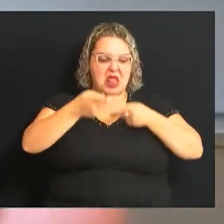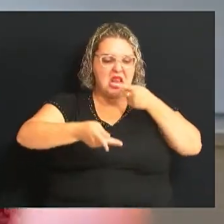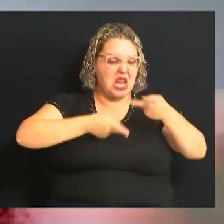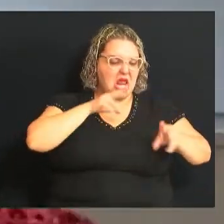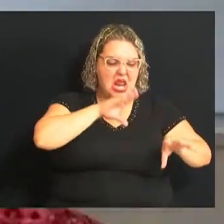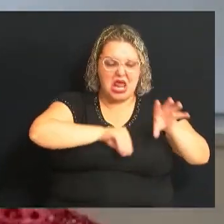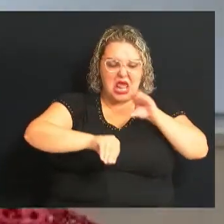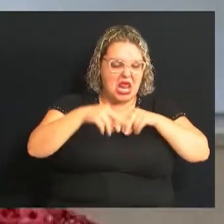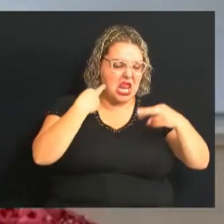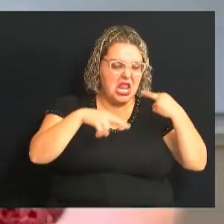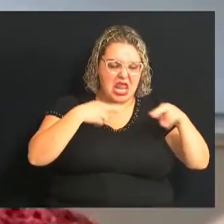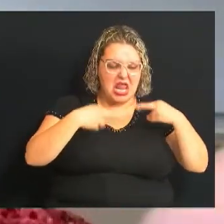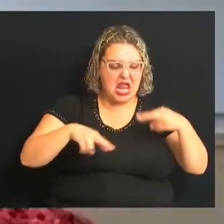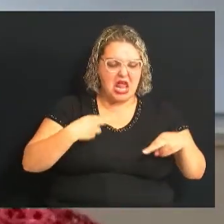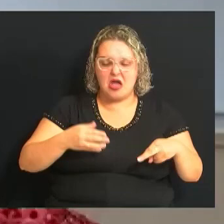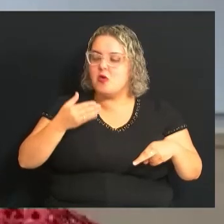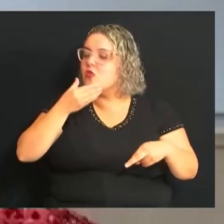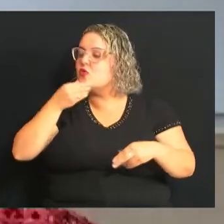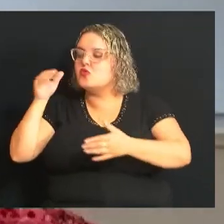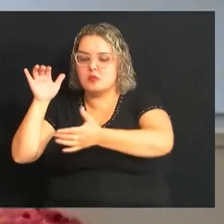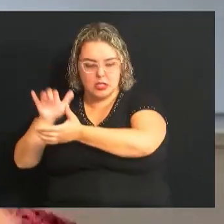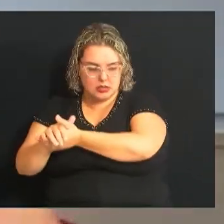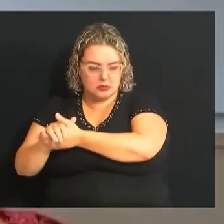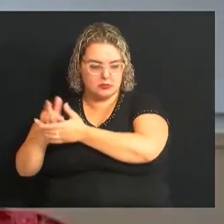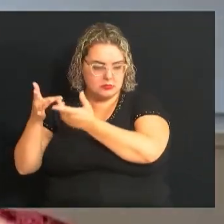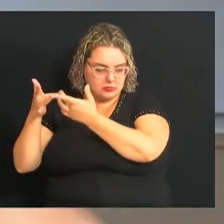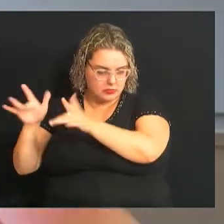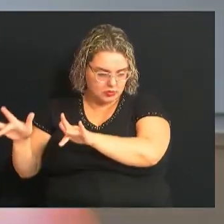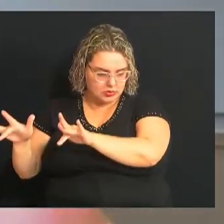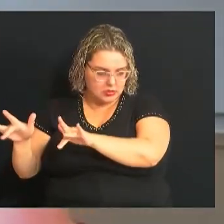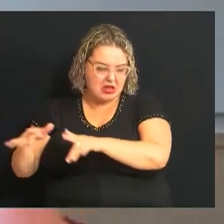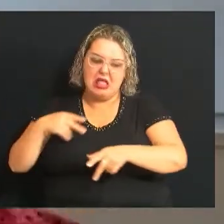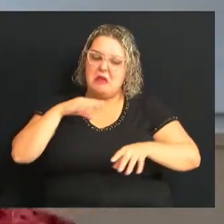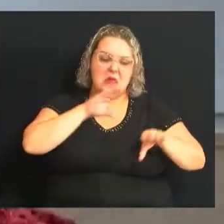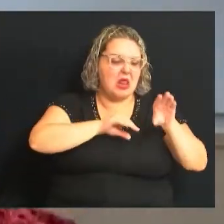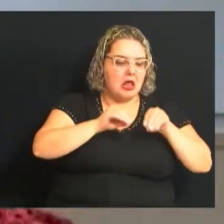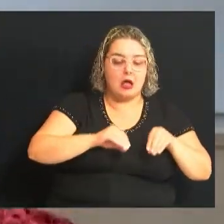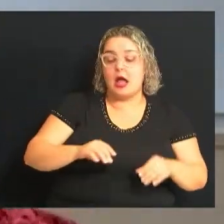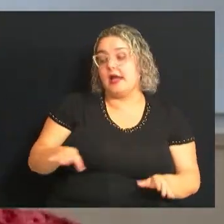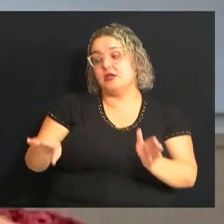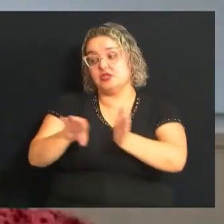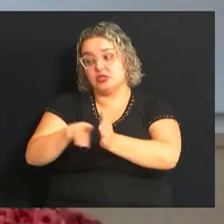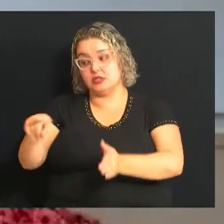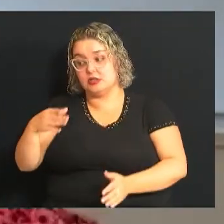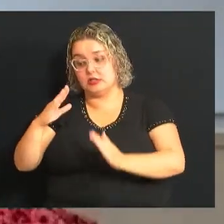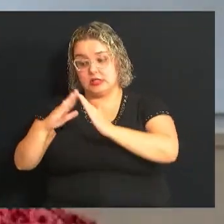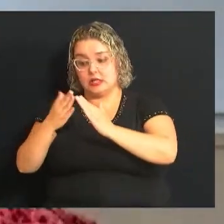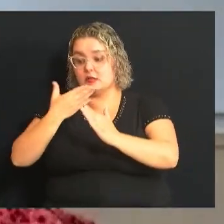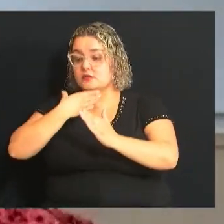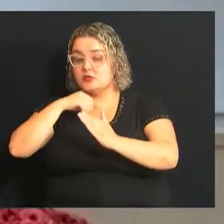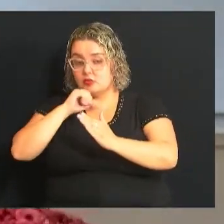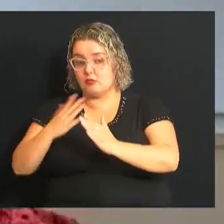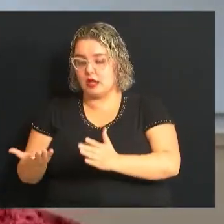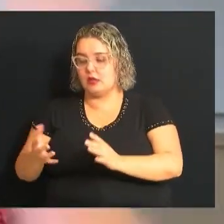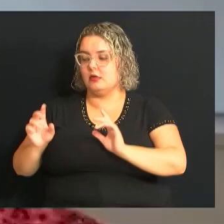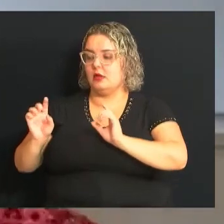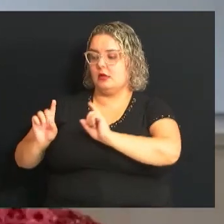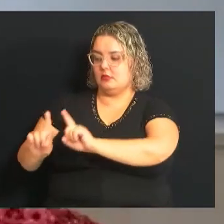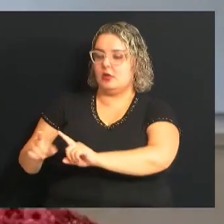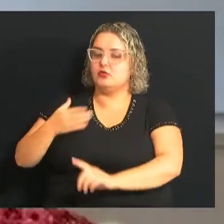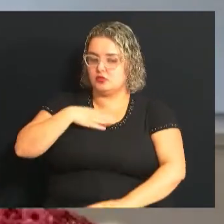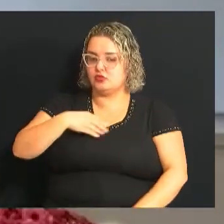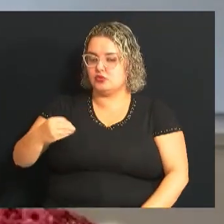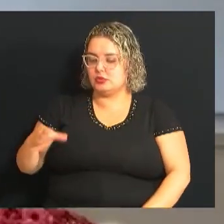alienador, ela fica cega nessas atitudes, seja inventando mentiras, tentando impedir a convivência,